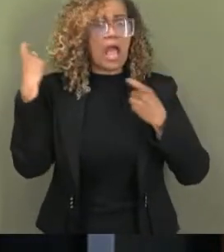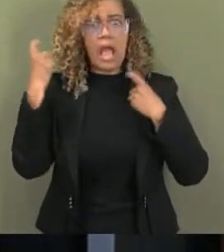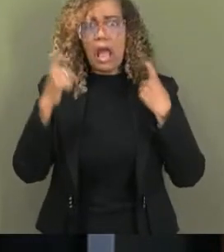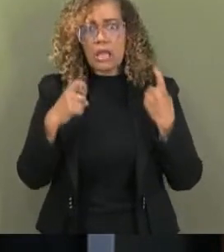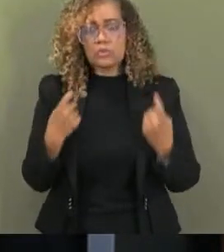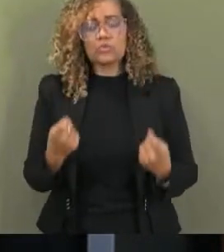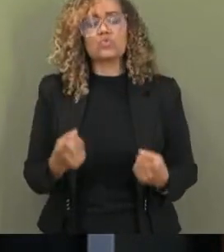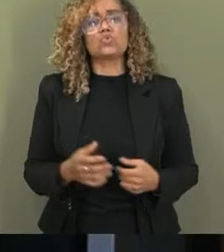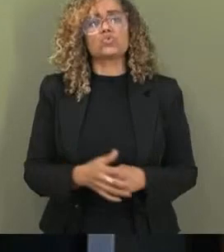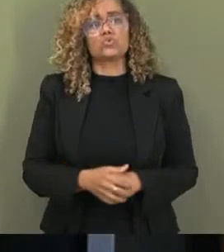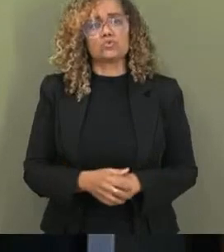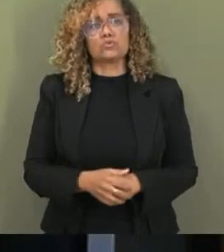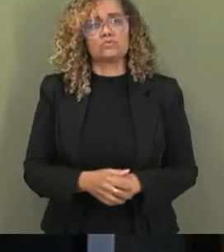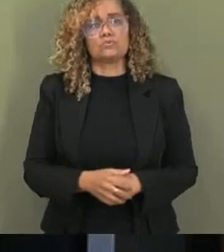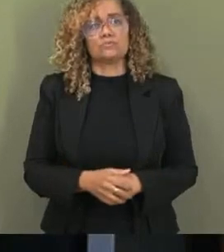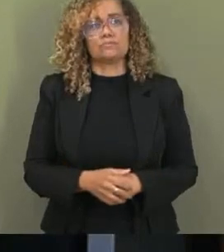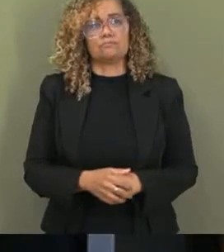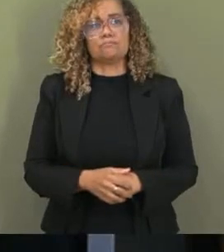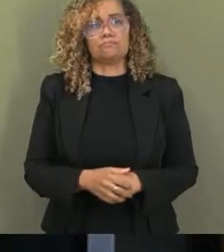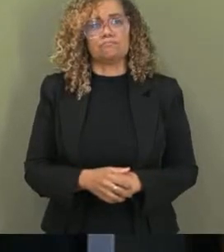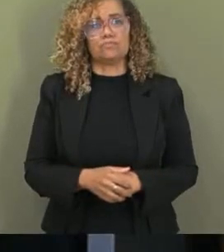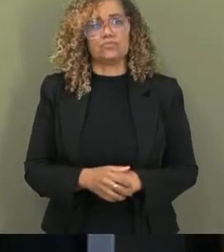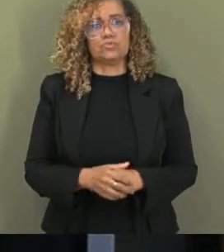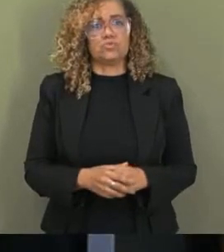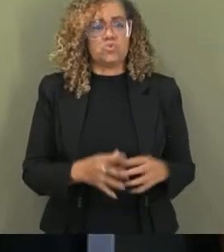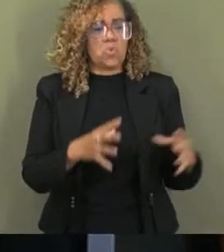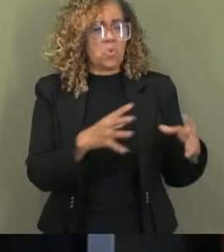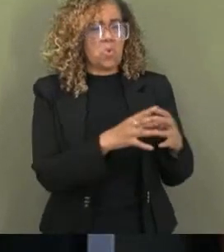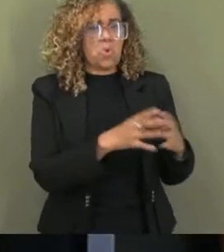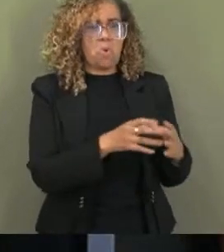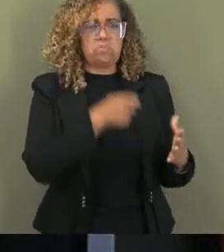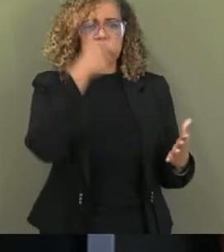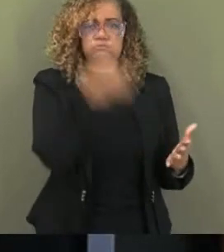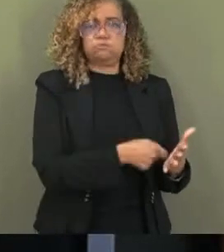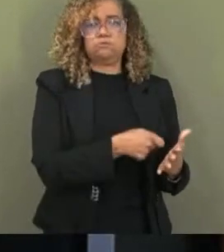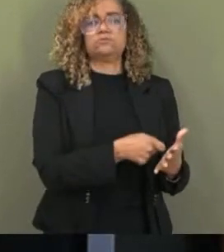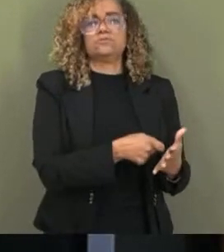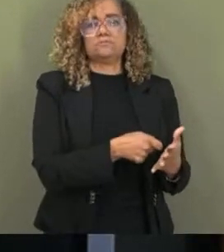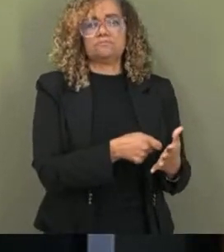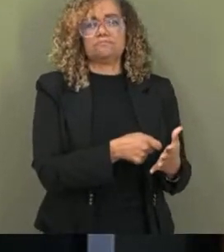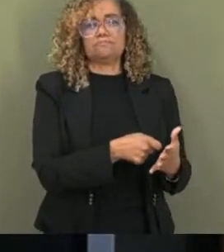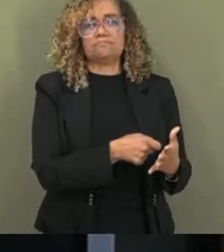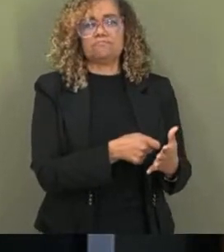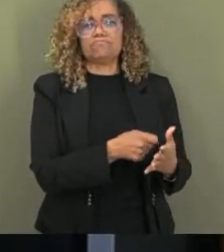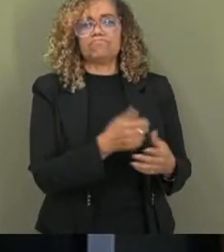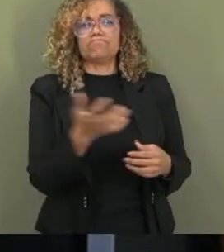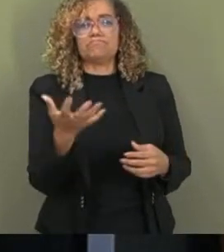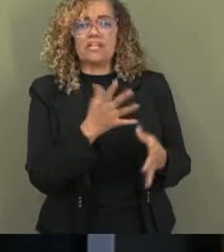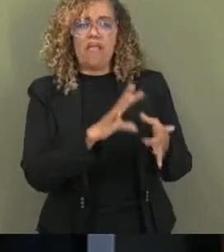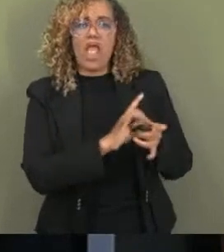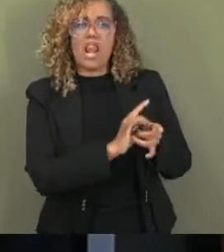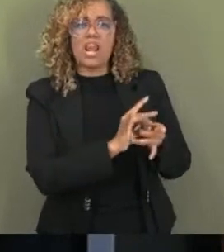palavra, com esse ativismo judicial que está em vias de